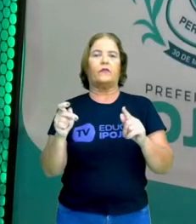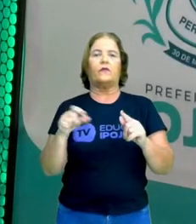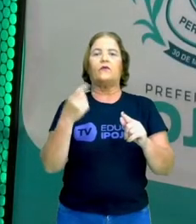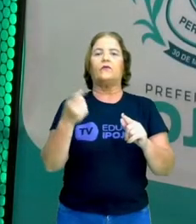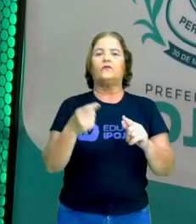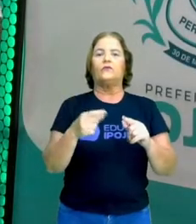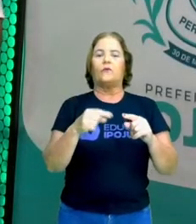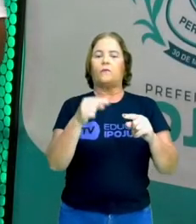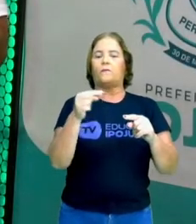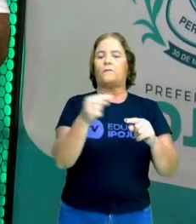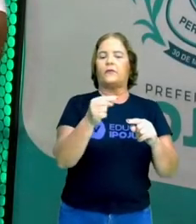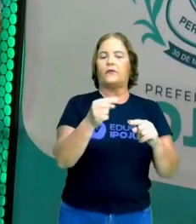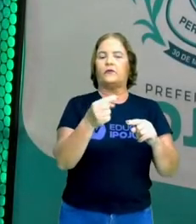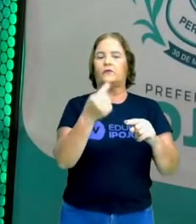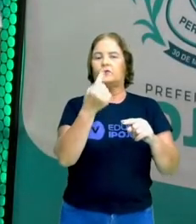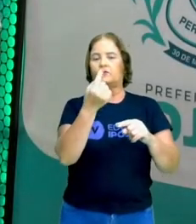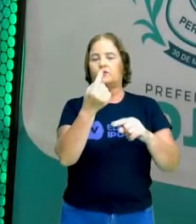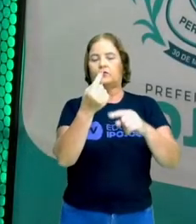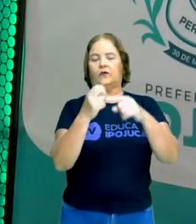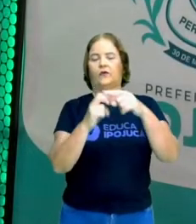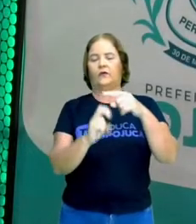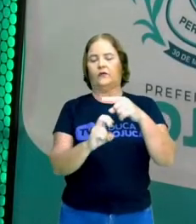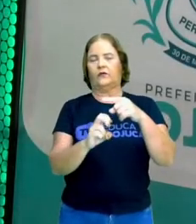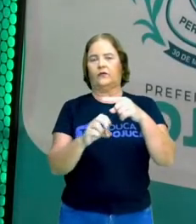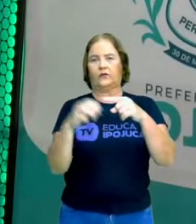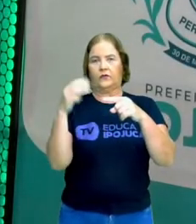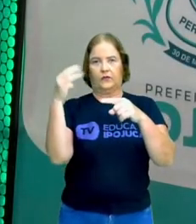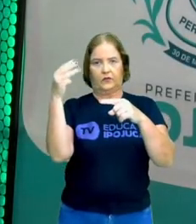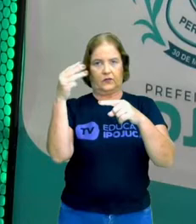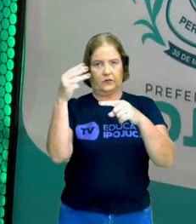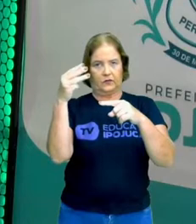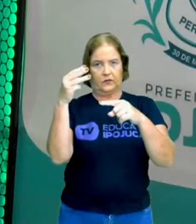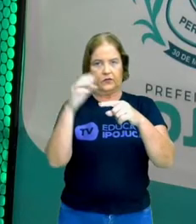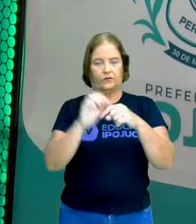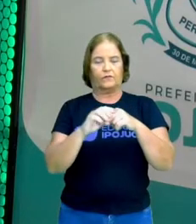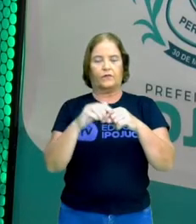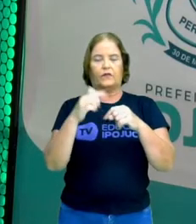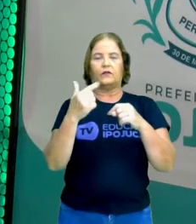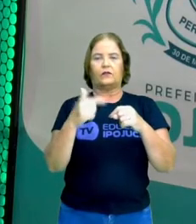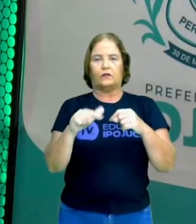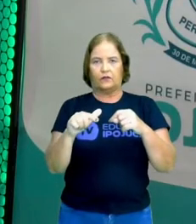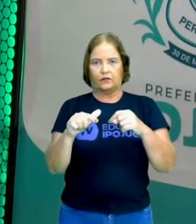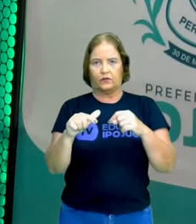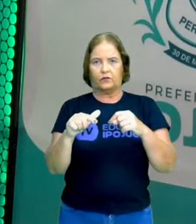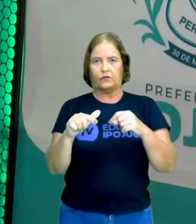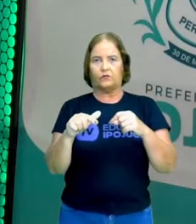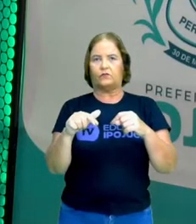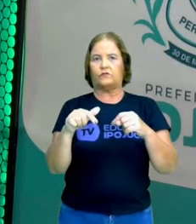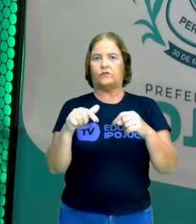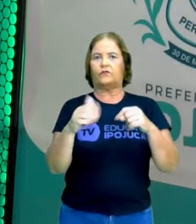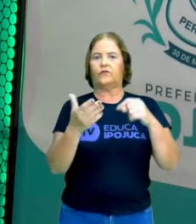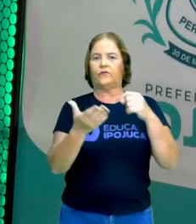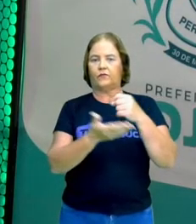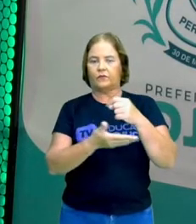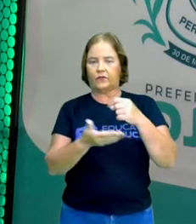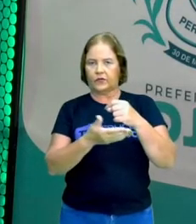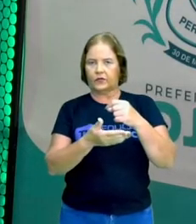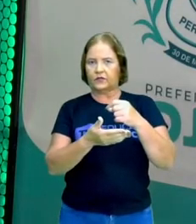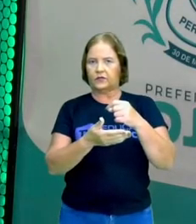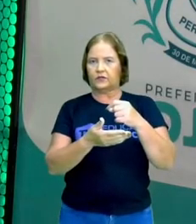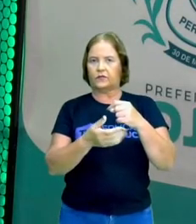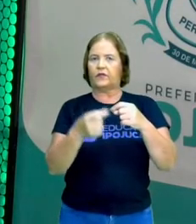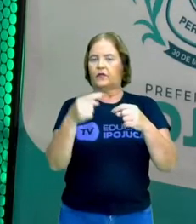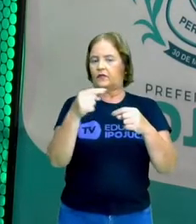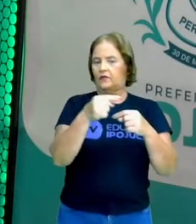1/5 elevado à terceira potência ou ao cubo. Vamos, lembre-se, repetir a base. Se a base